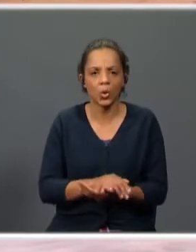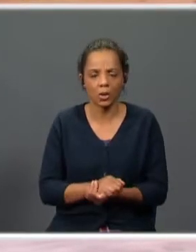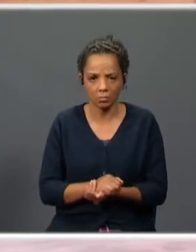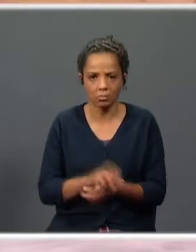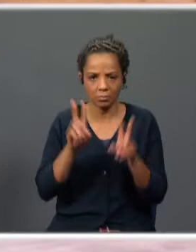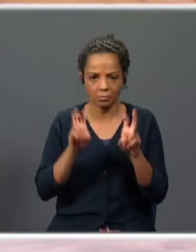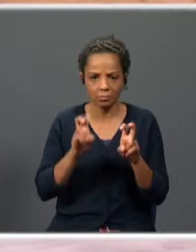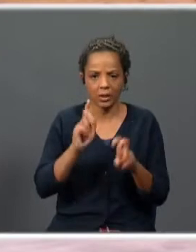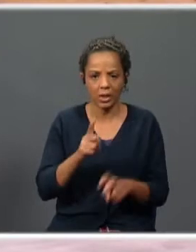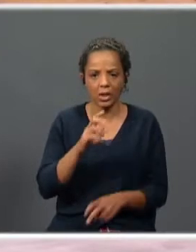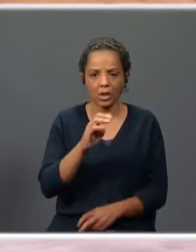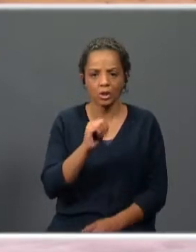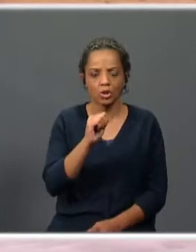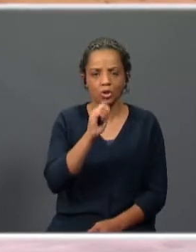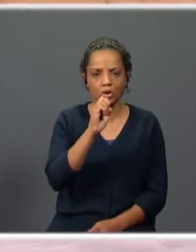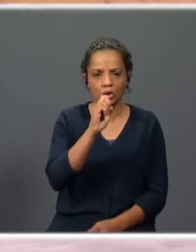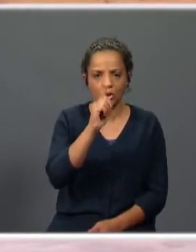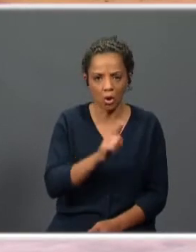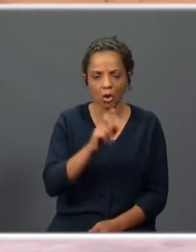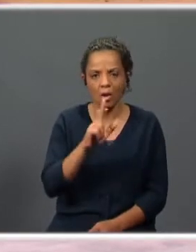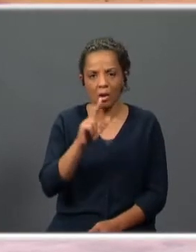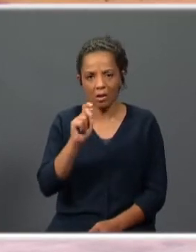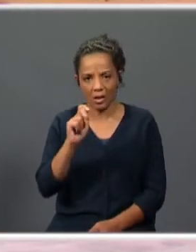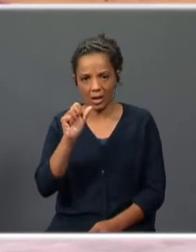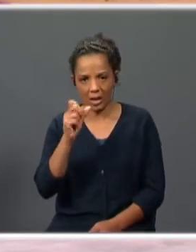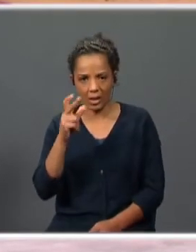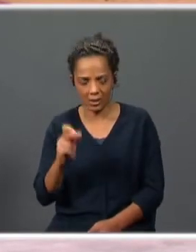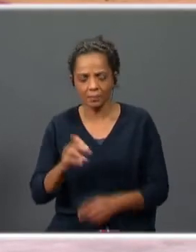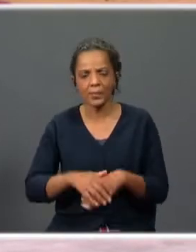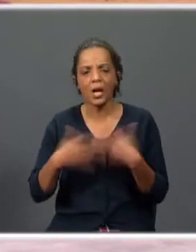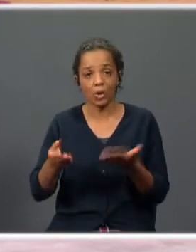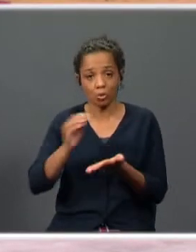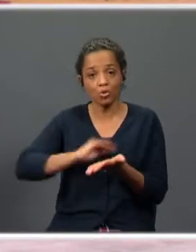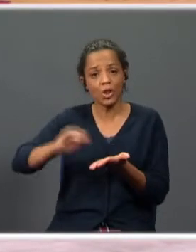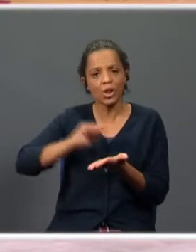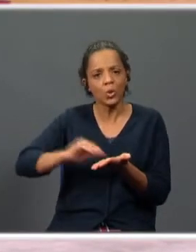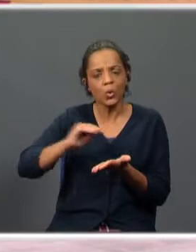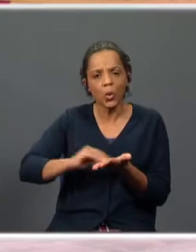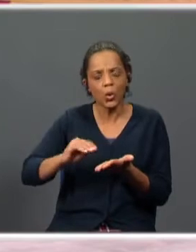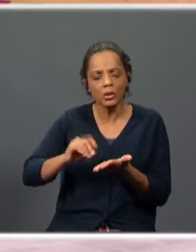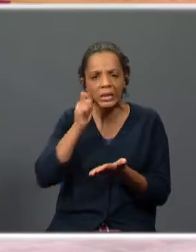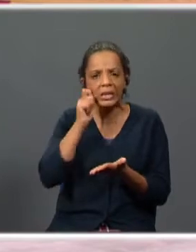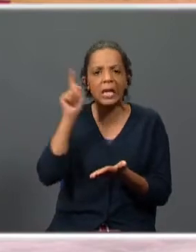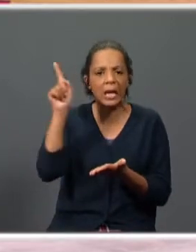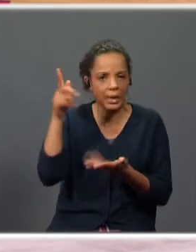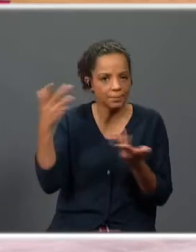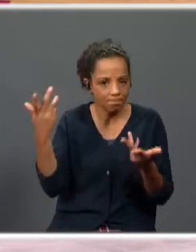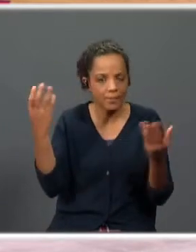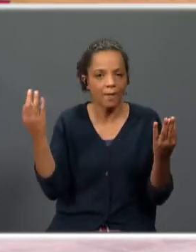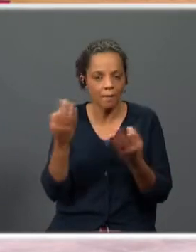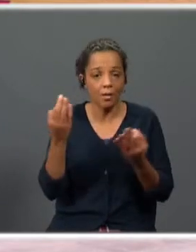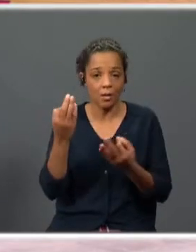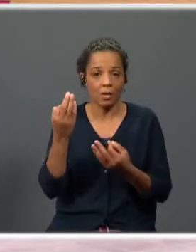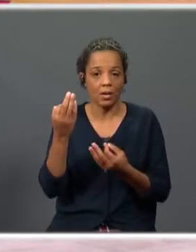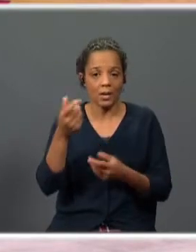regra. Agora vamos saber um bocadinho sobre o António Torrado. E António Torrado quem foi? É verdade, é o